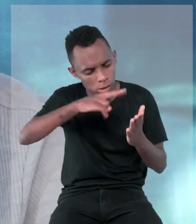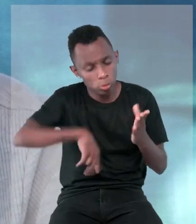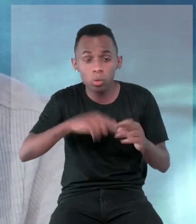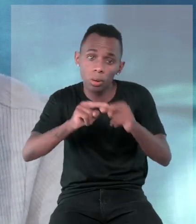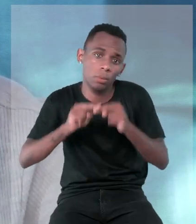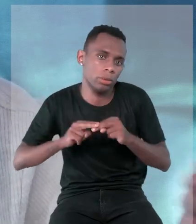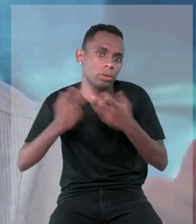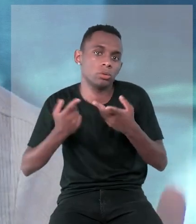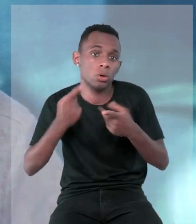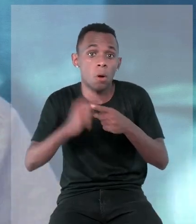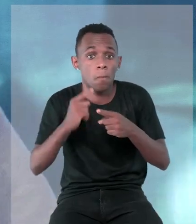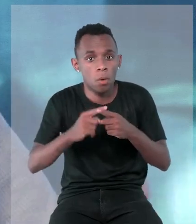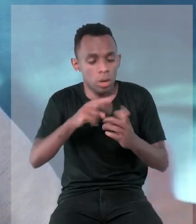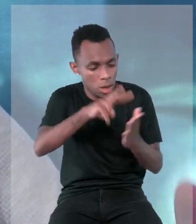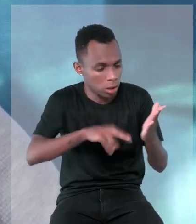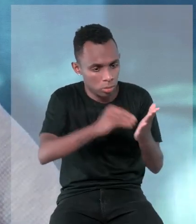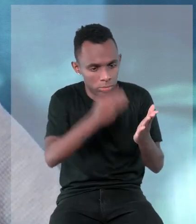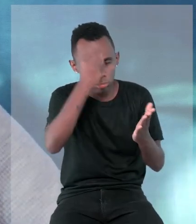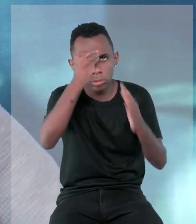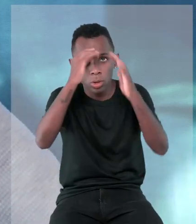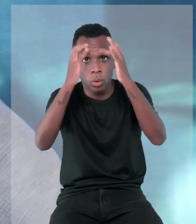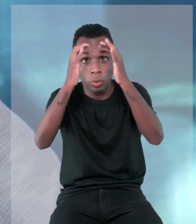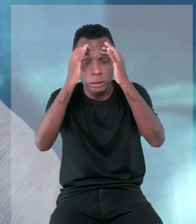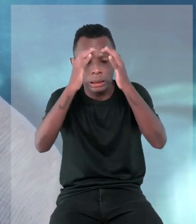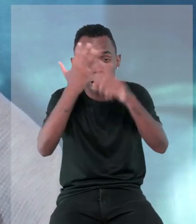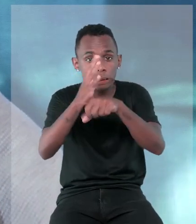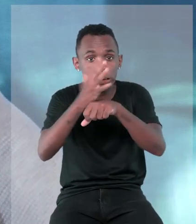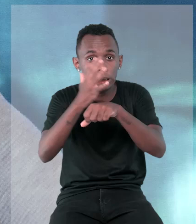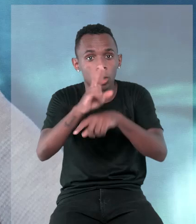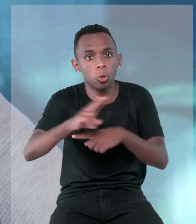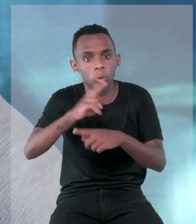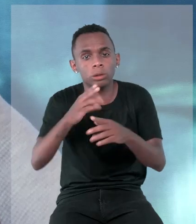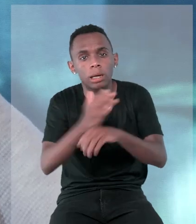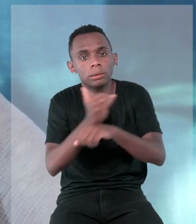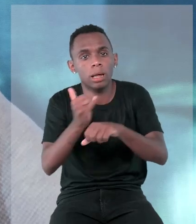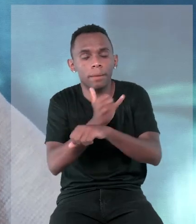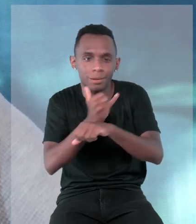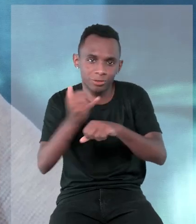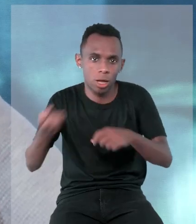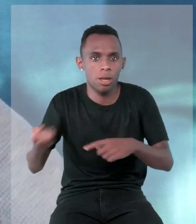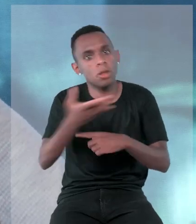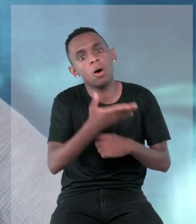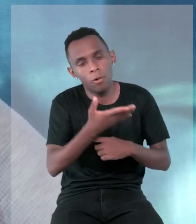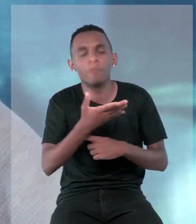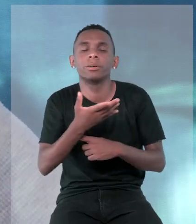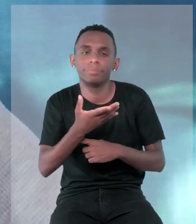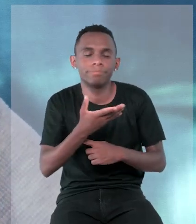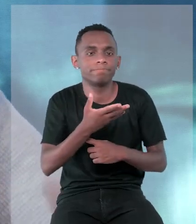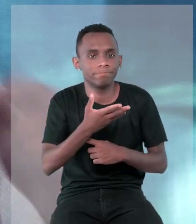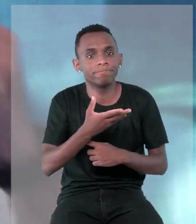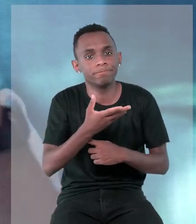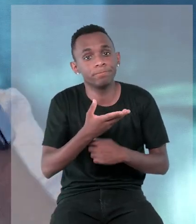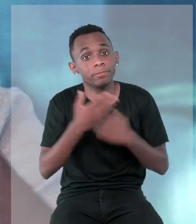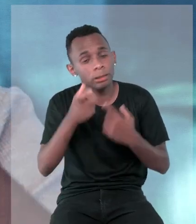por isso, porque ela força o nosso cérebro a usar caminhos novos, criar caminhos